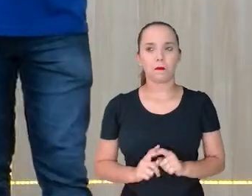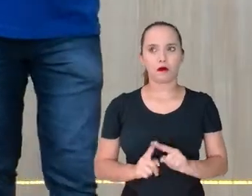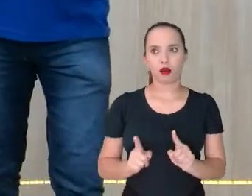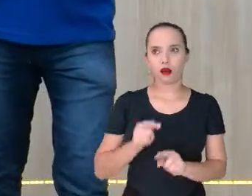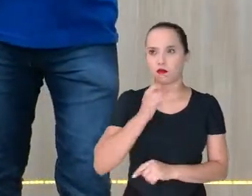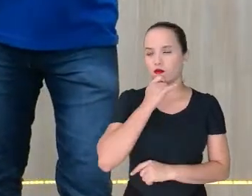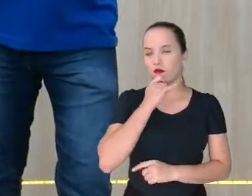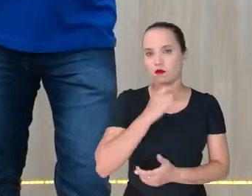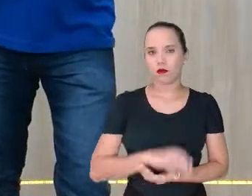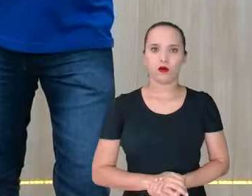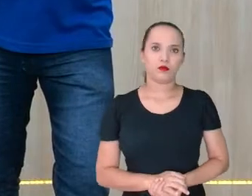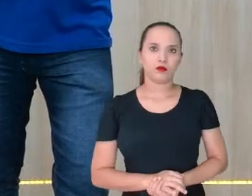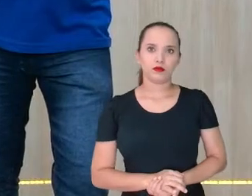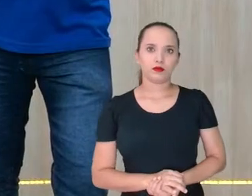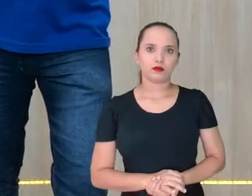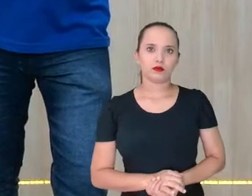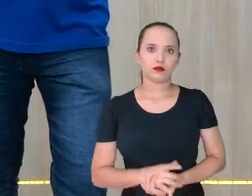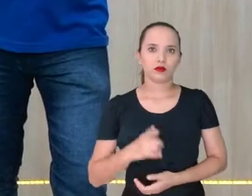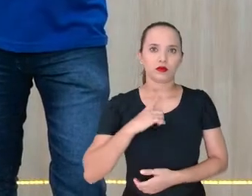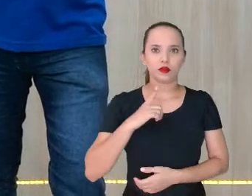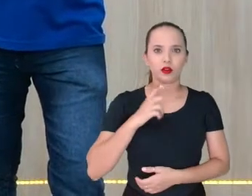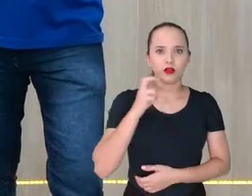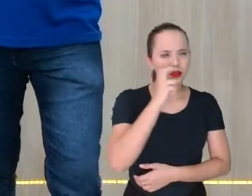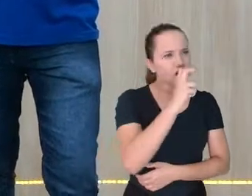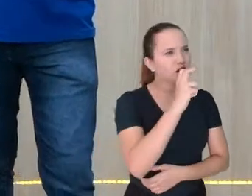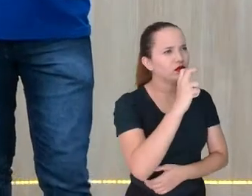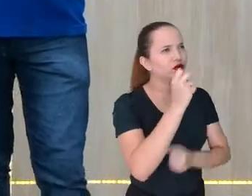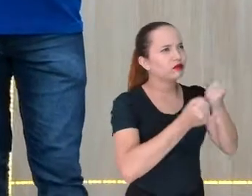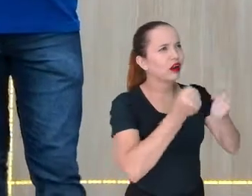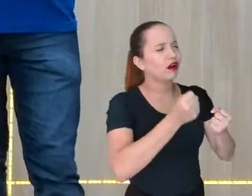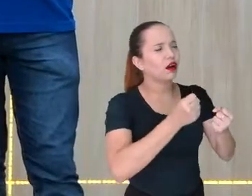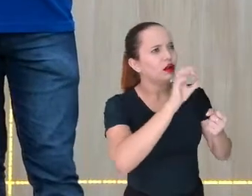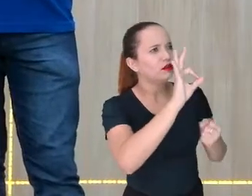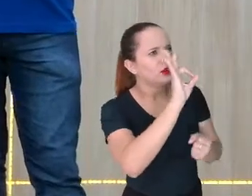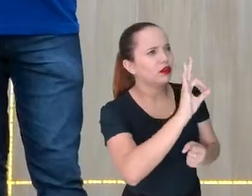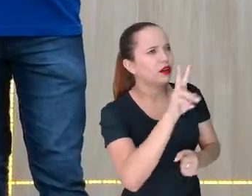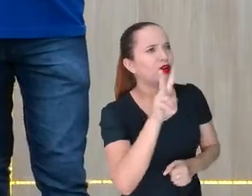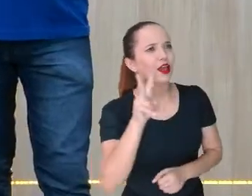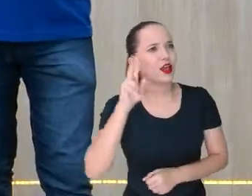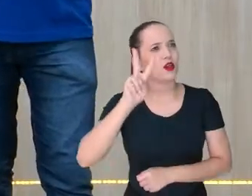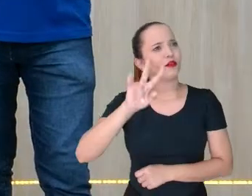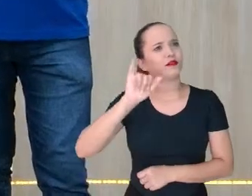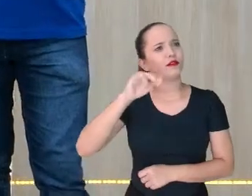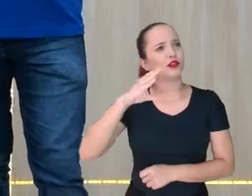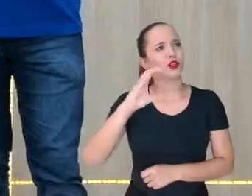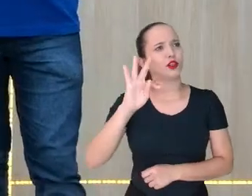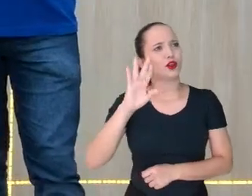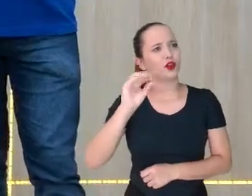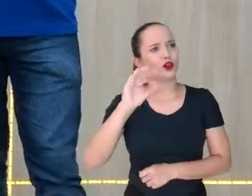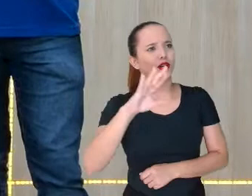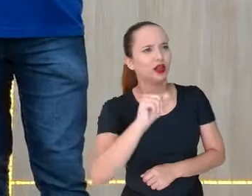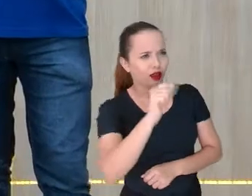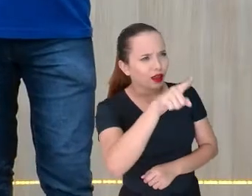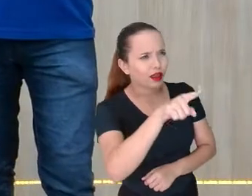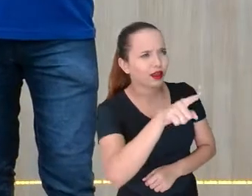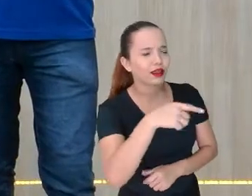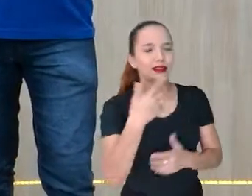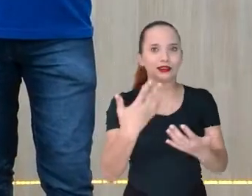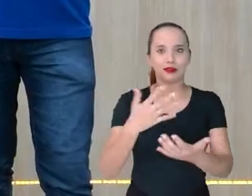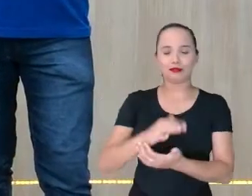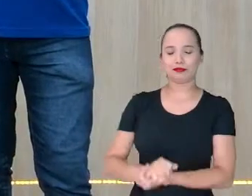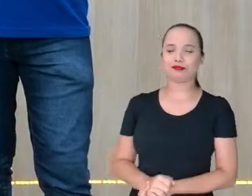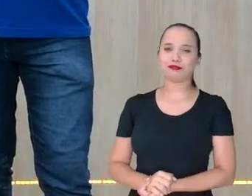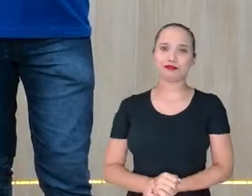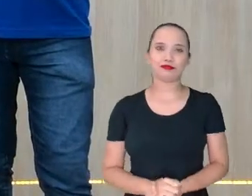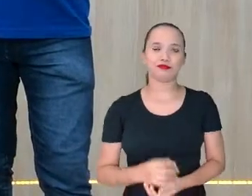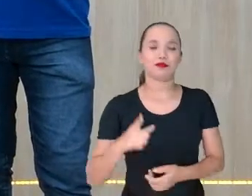exemplo, 5 pneus tem um carro, não é, Vitória? Só Não é? Vitória. Só Vitória. Só Vitória. Ó, Mas você tem